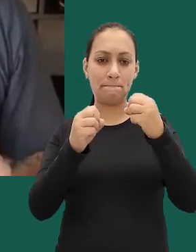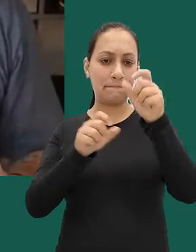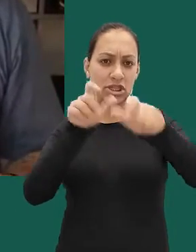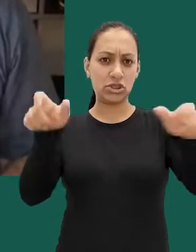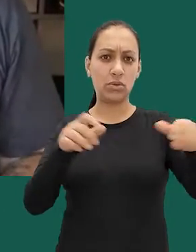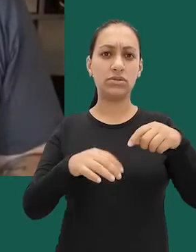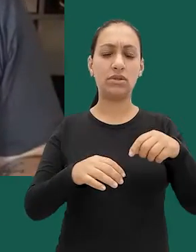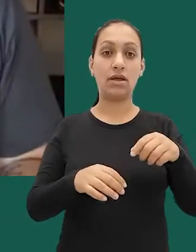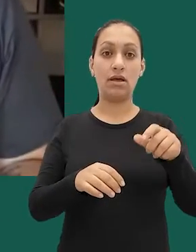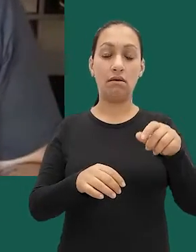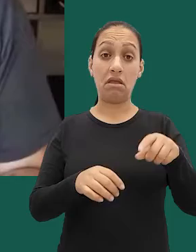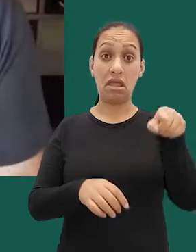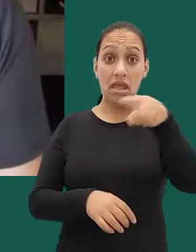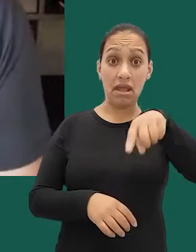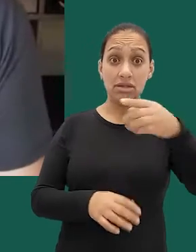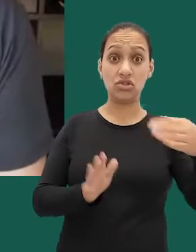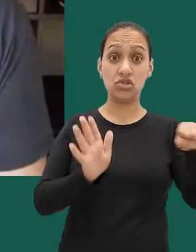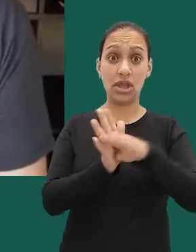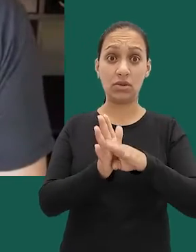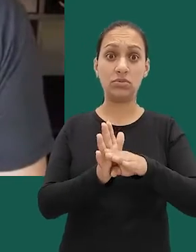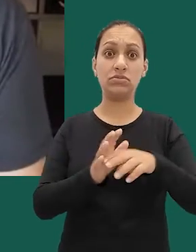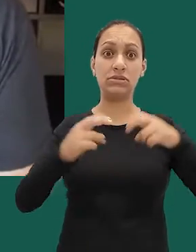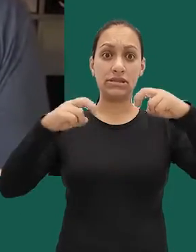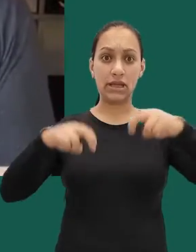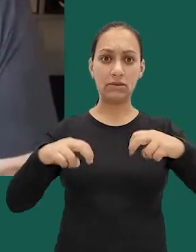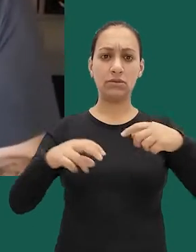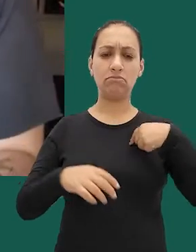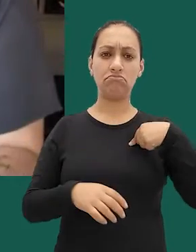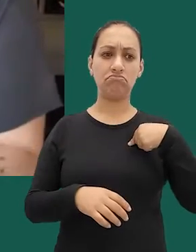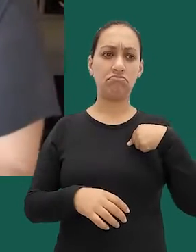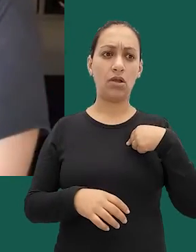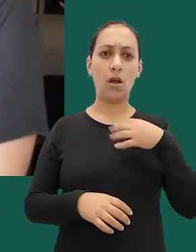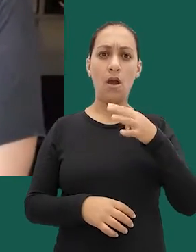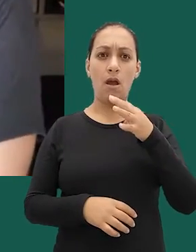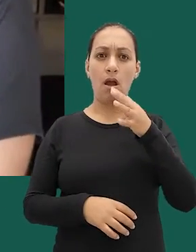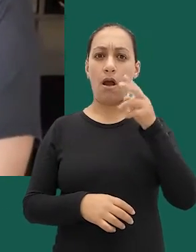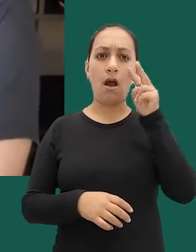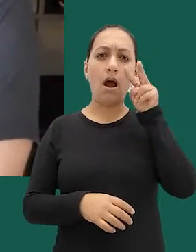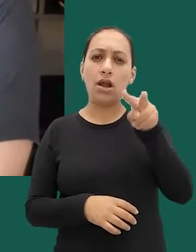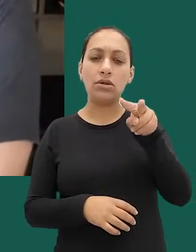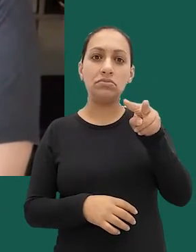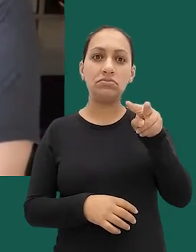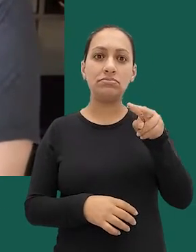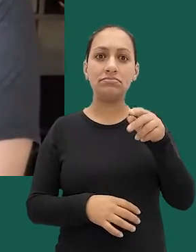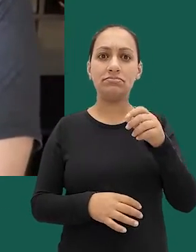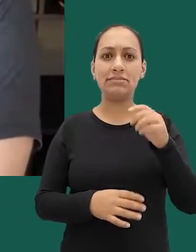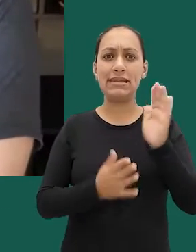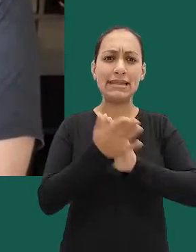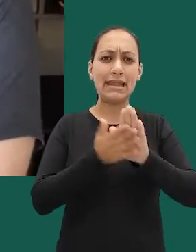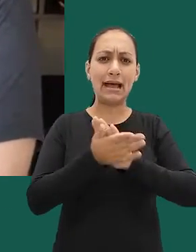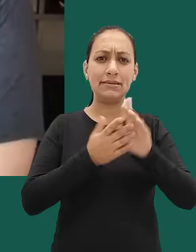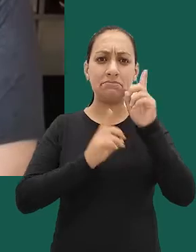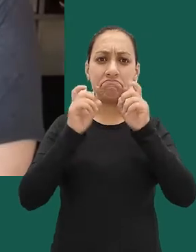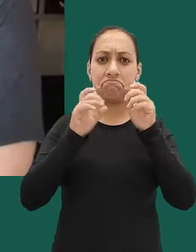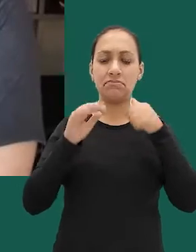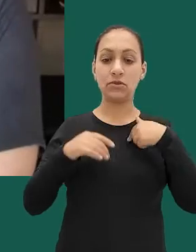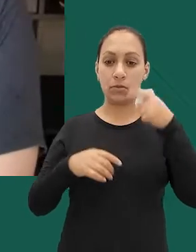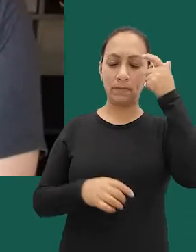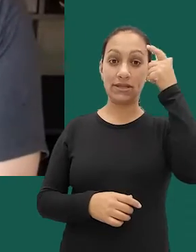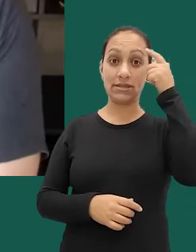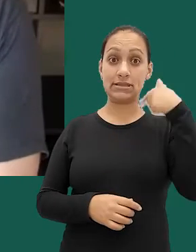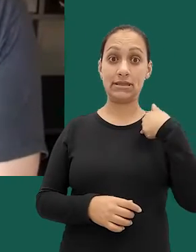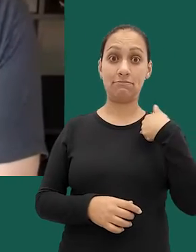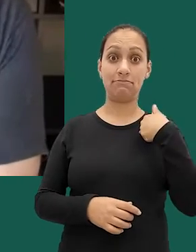olham para ti, não mexem o rosto não mexe, e você acha que você está dando a palestra dos sonhos, mas na verdade